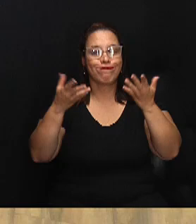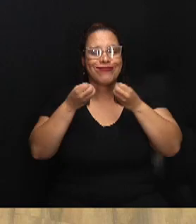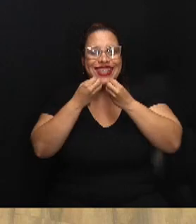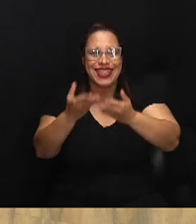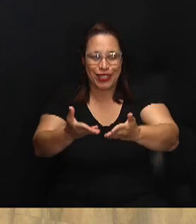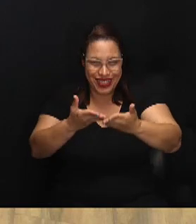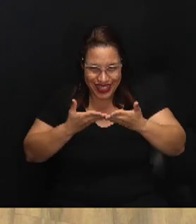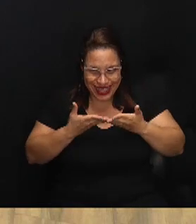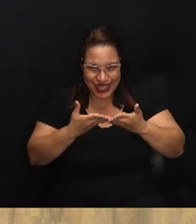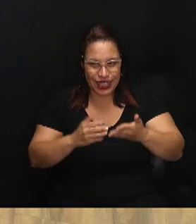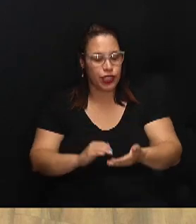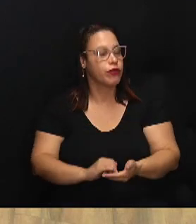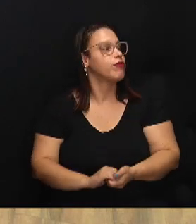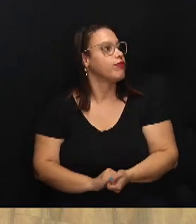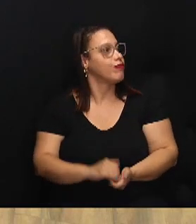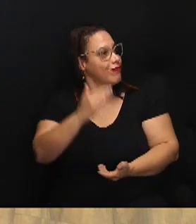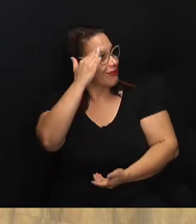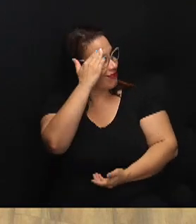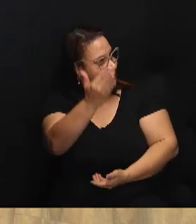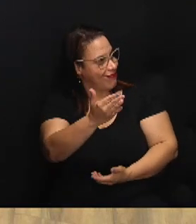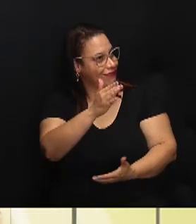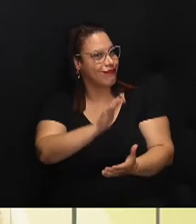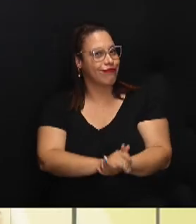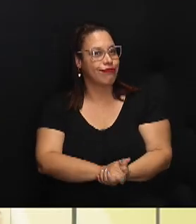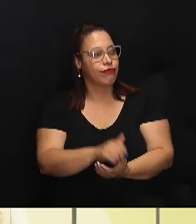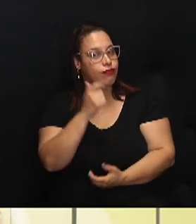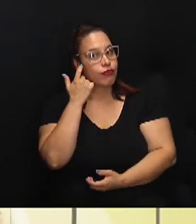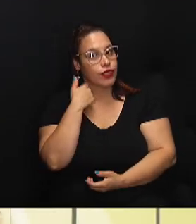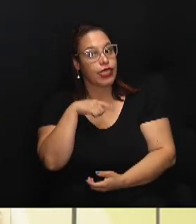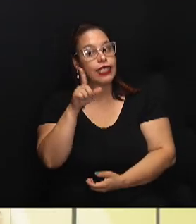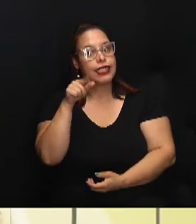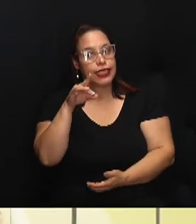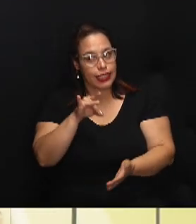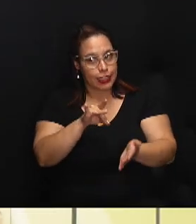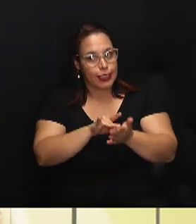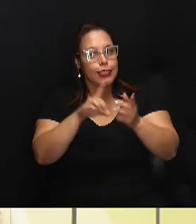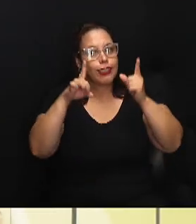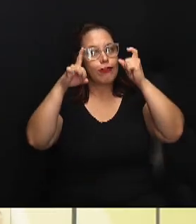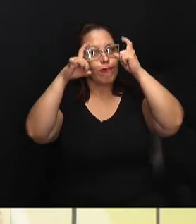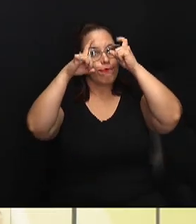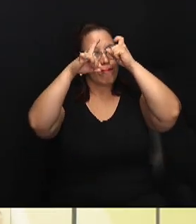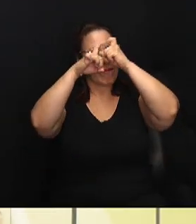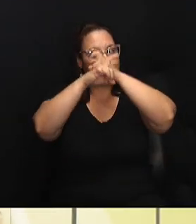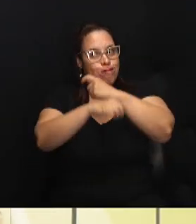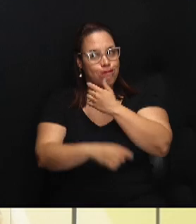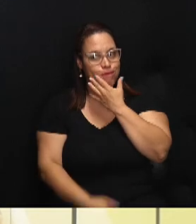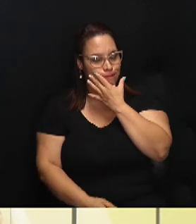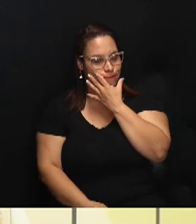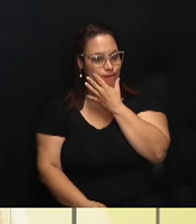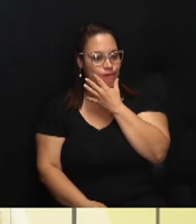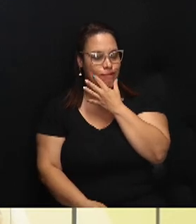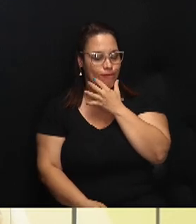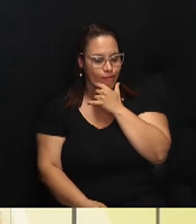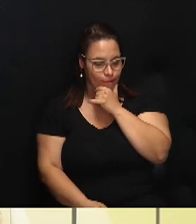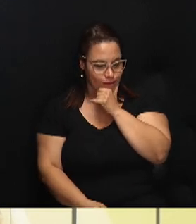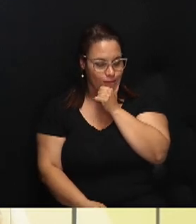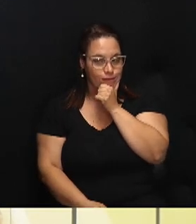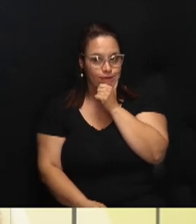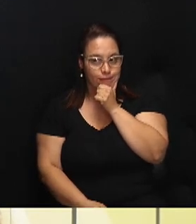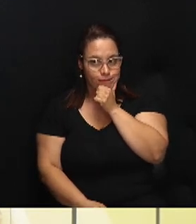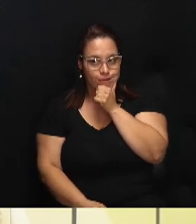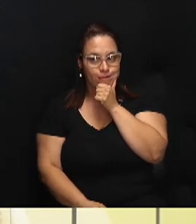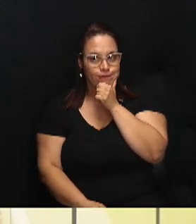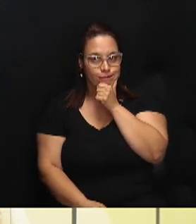bem-vindo. Muito obrigado. Realmente é um desafio, né? Muitas vezes